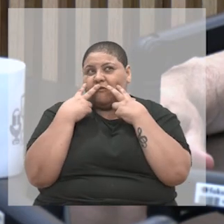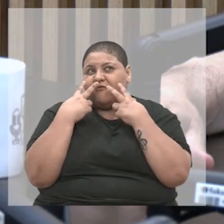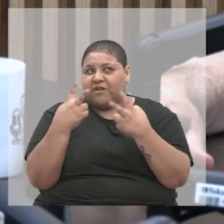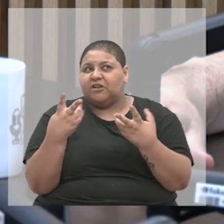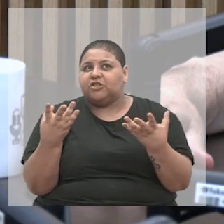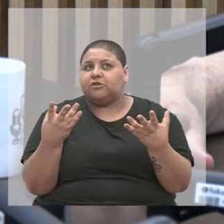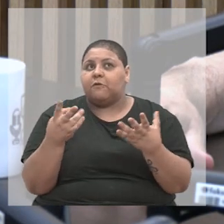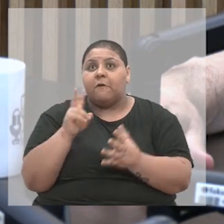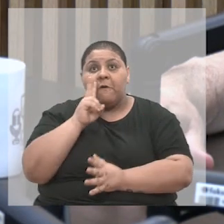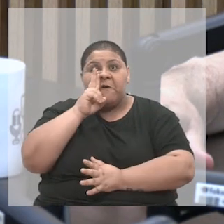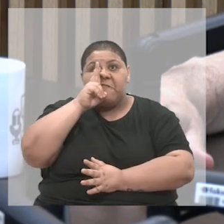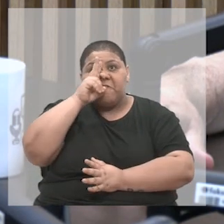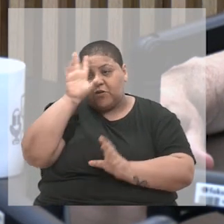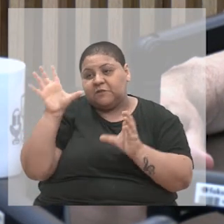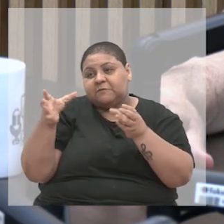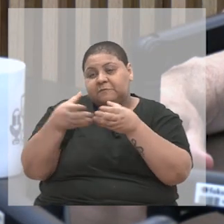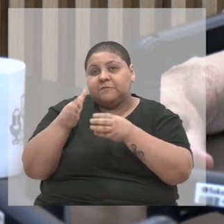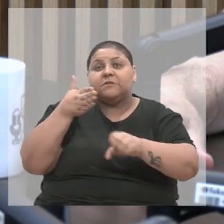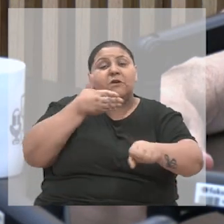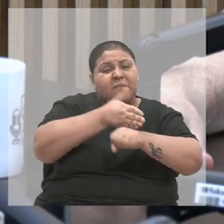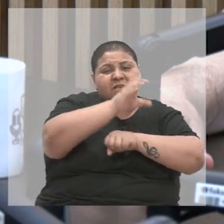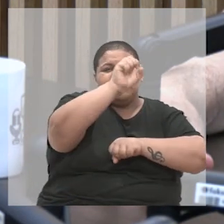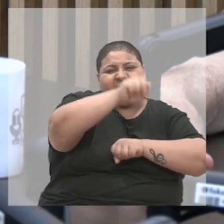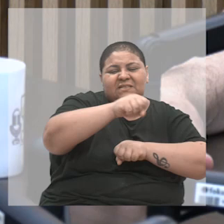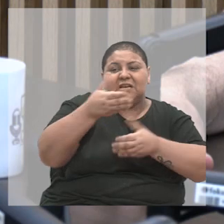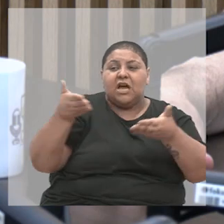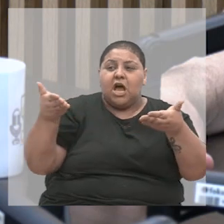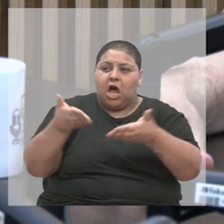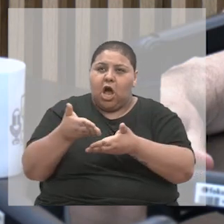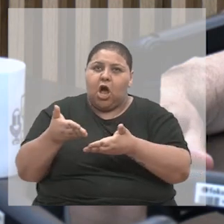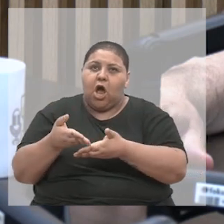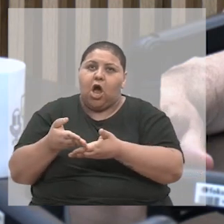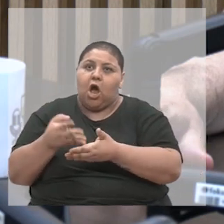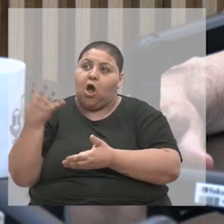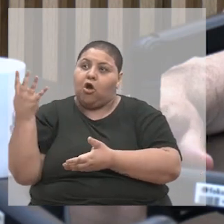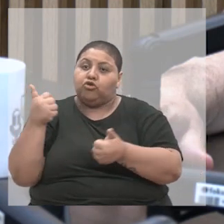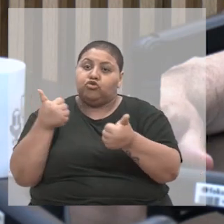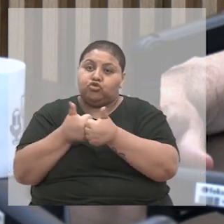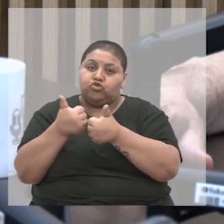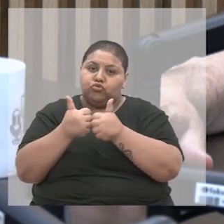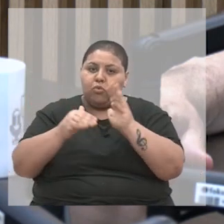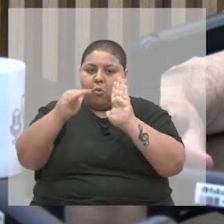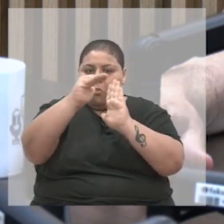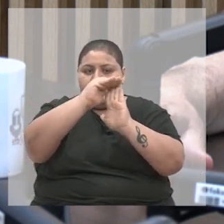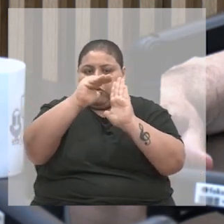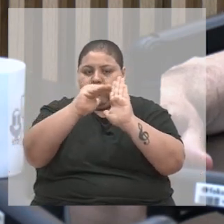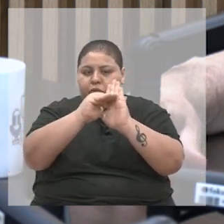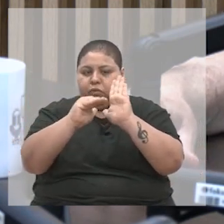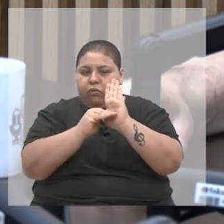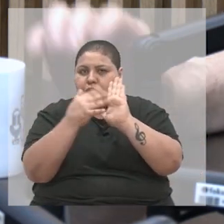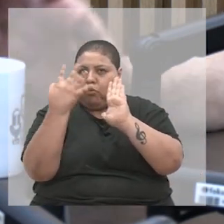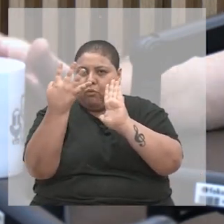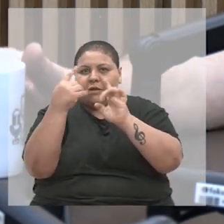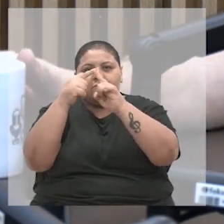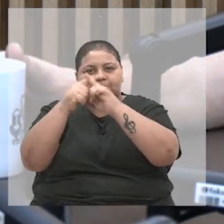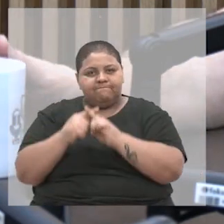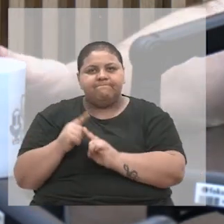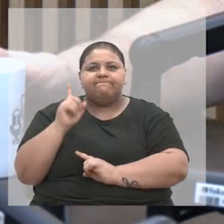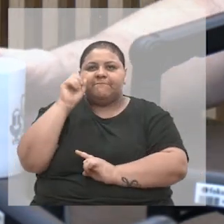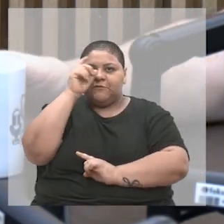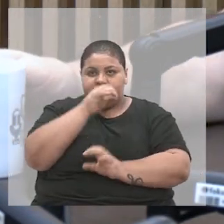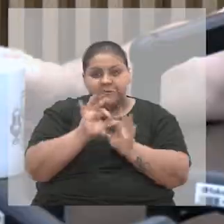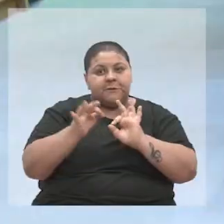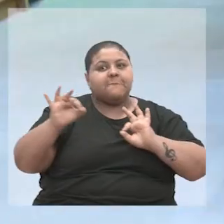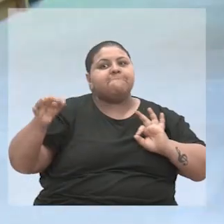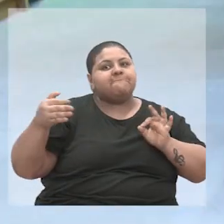eu não vejo potencial de nenhuma equipe. Participação, sim. Agora, de ficar entre os 4 para disputar, vai ser